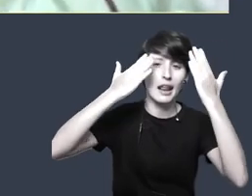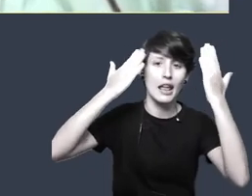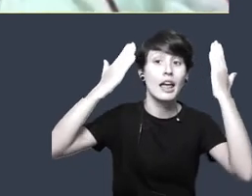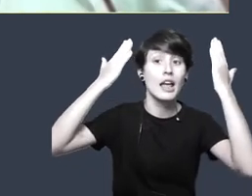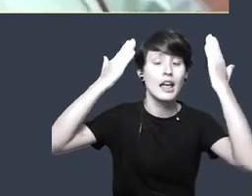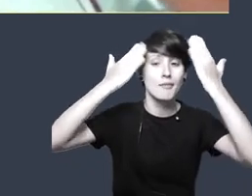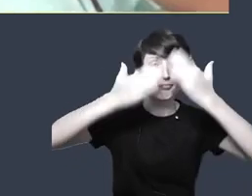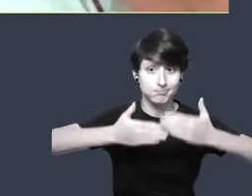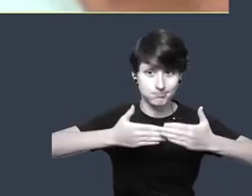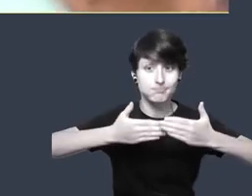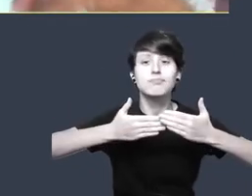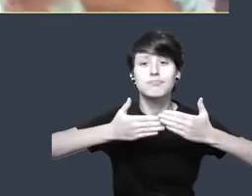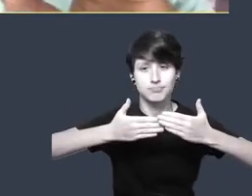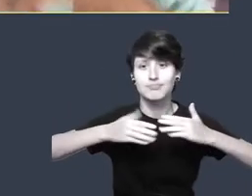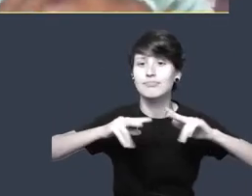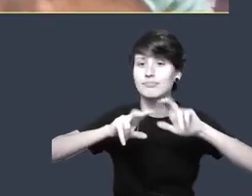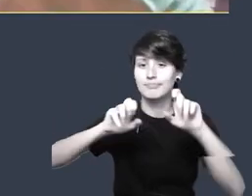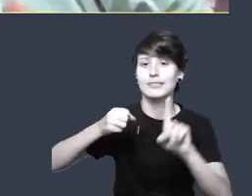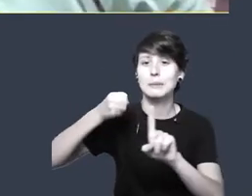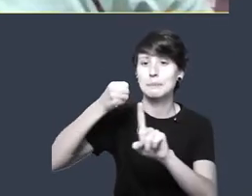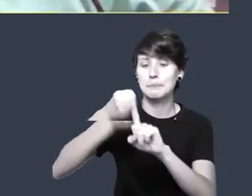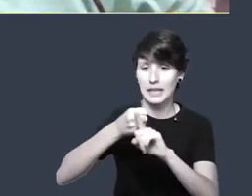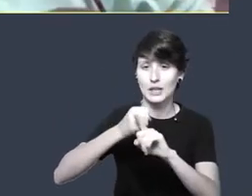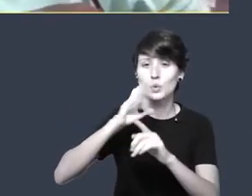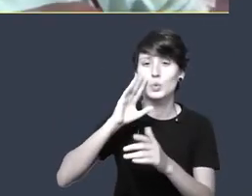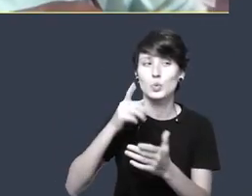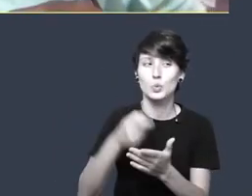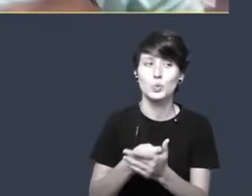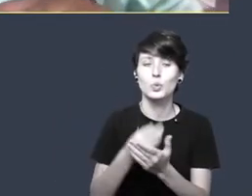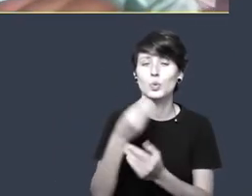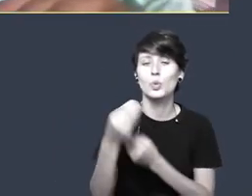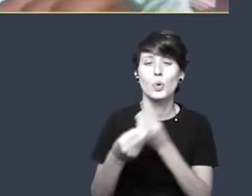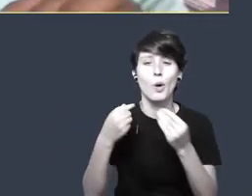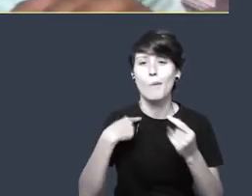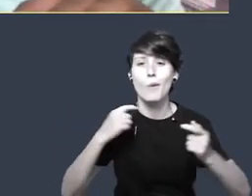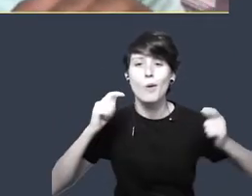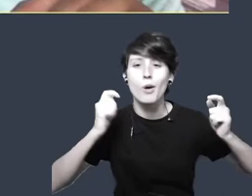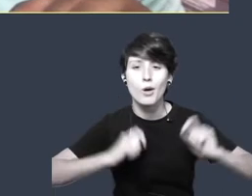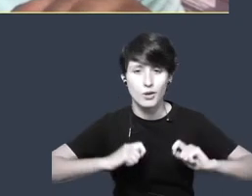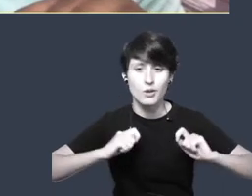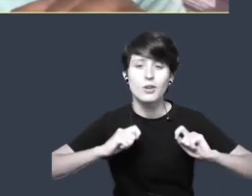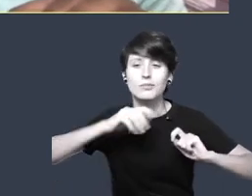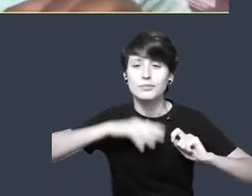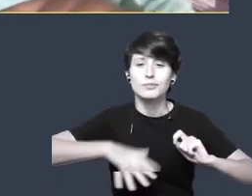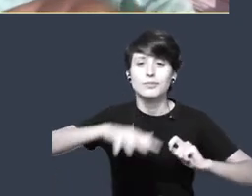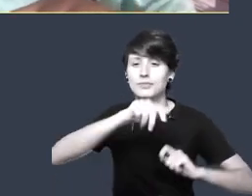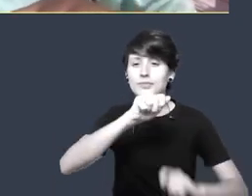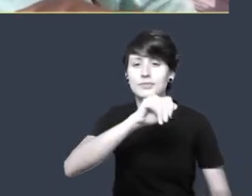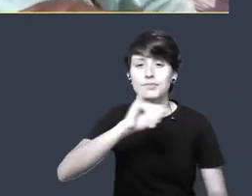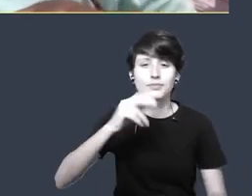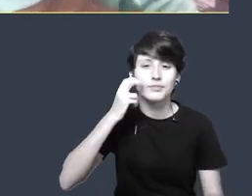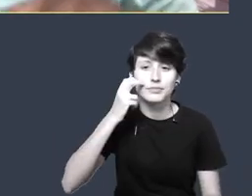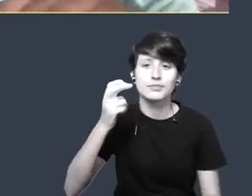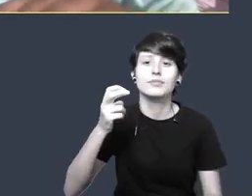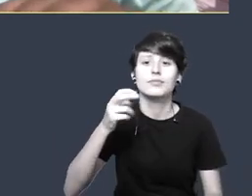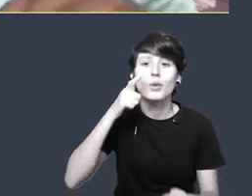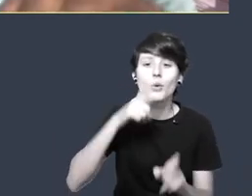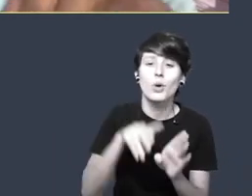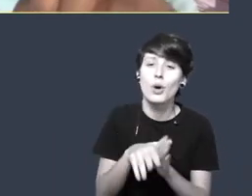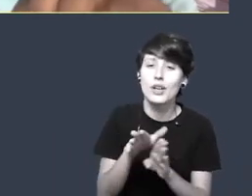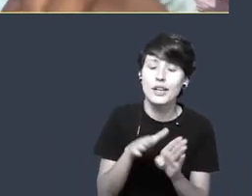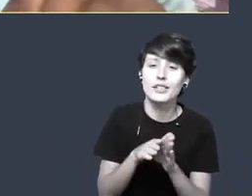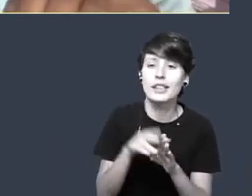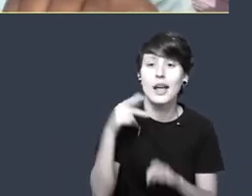envezamento com impacto nas tomadas de decisão. Quais os potenciais da inteligência artificial em orientar